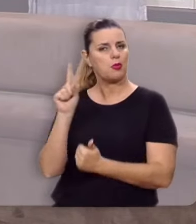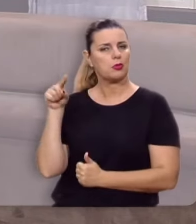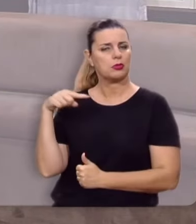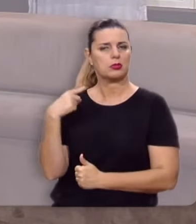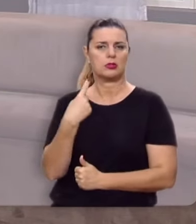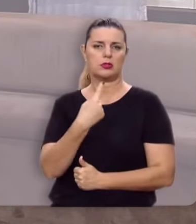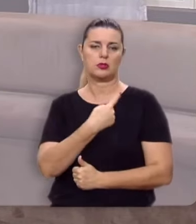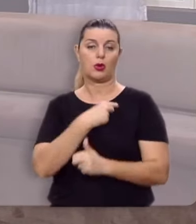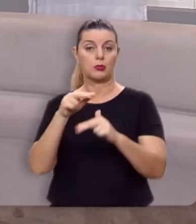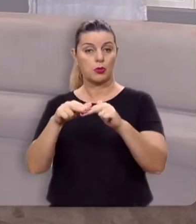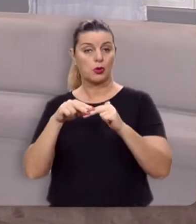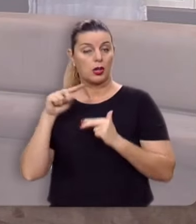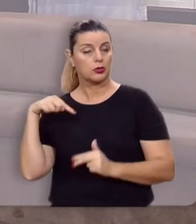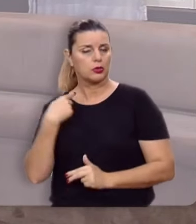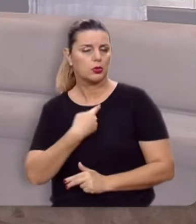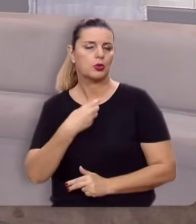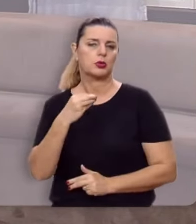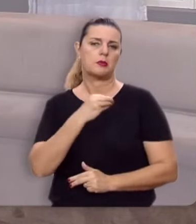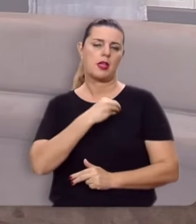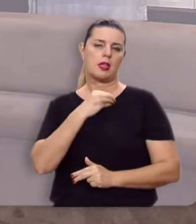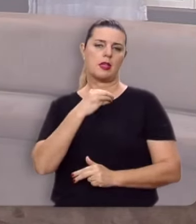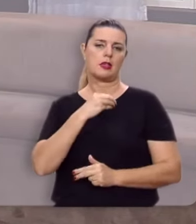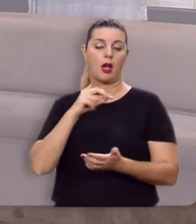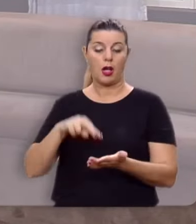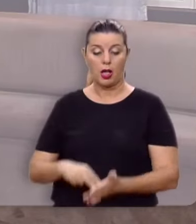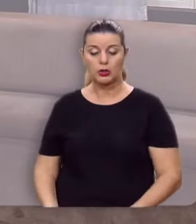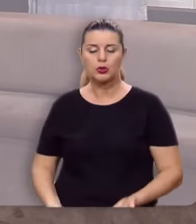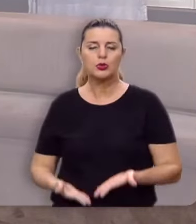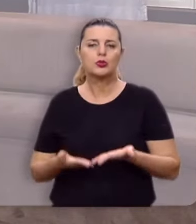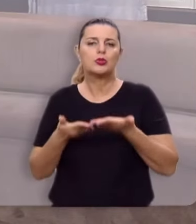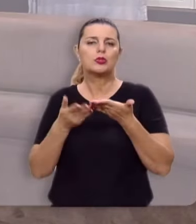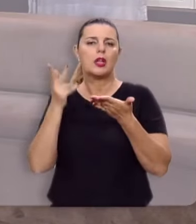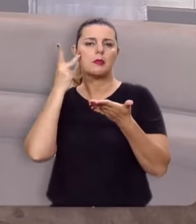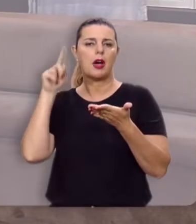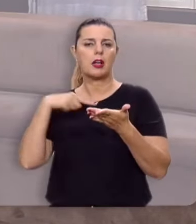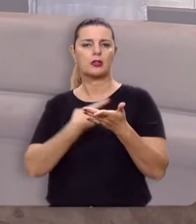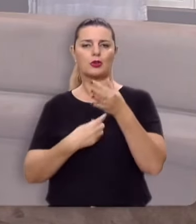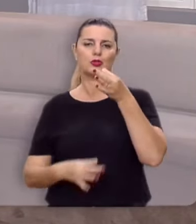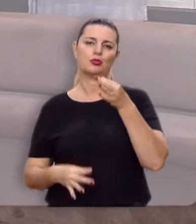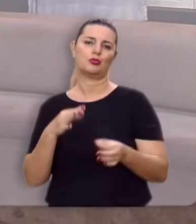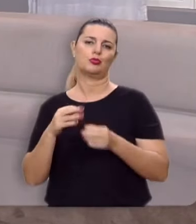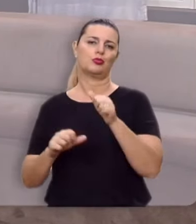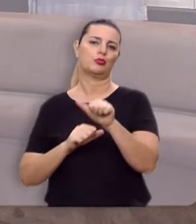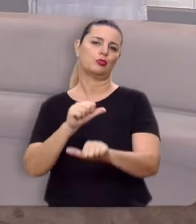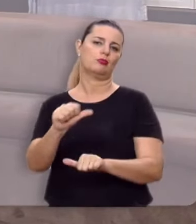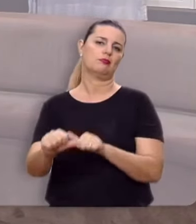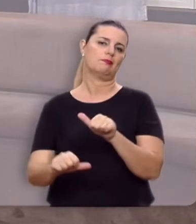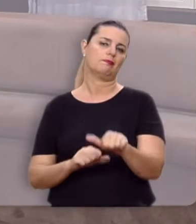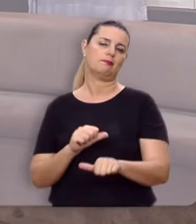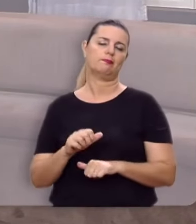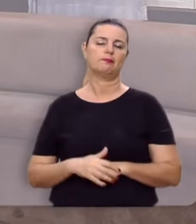lugar, pelos nossos pecados, e ressuscitou para a nossa justificação.